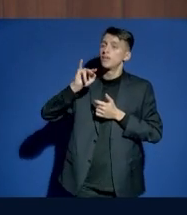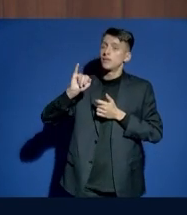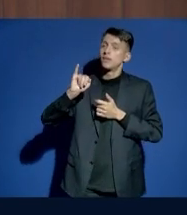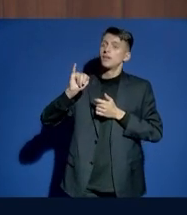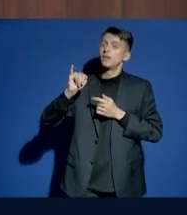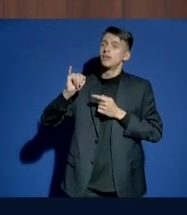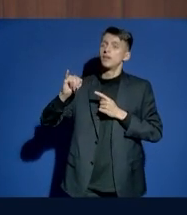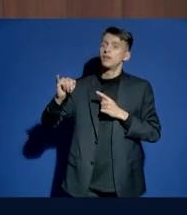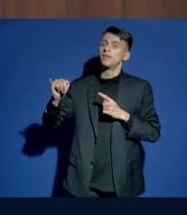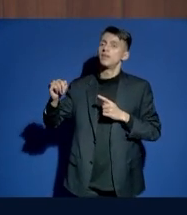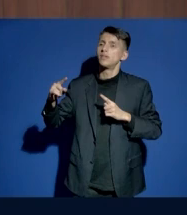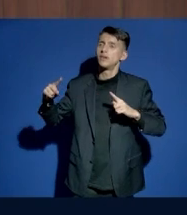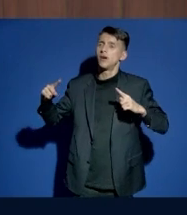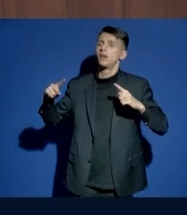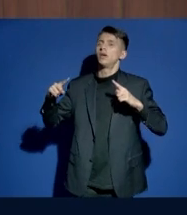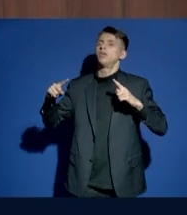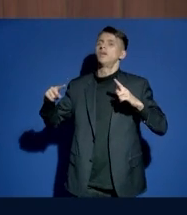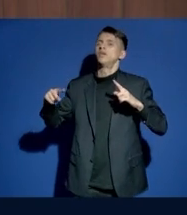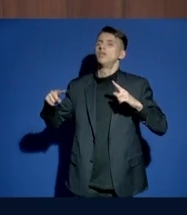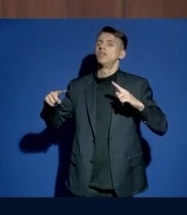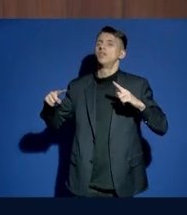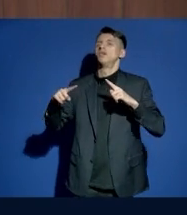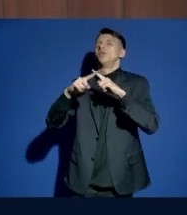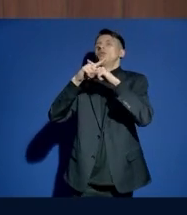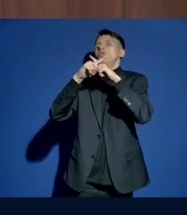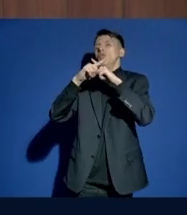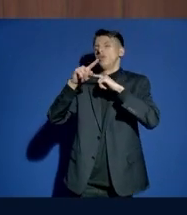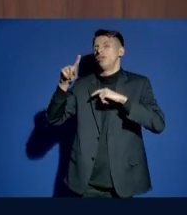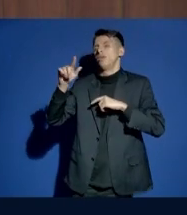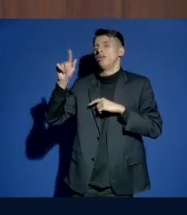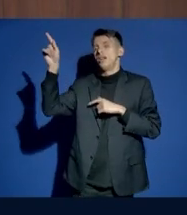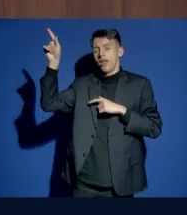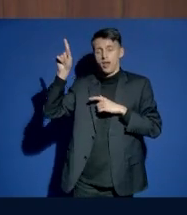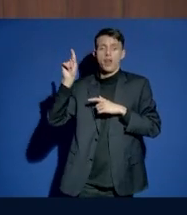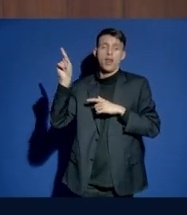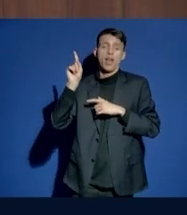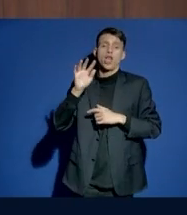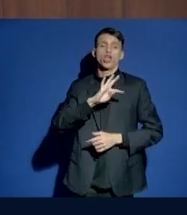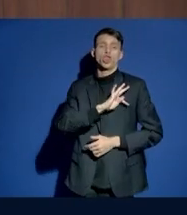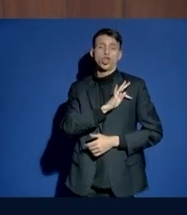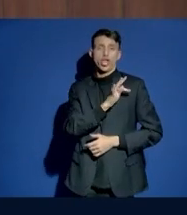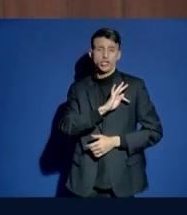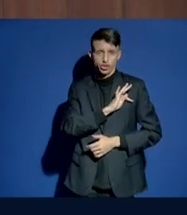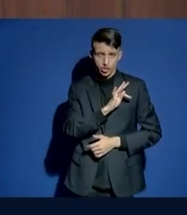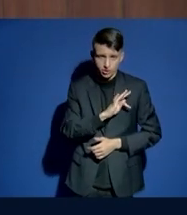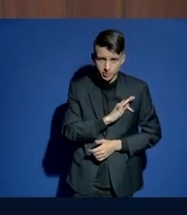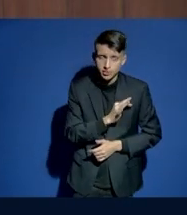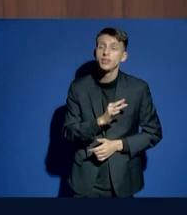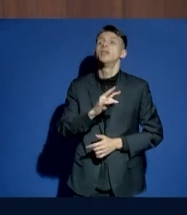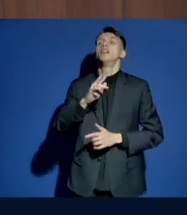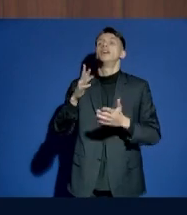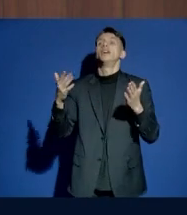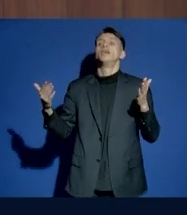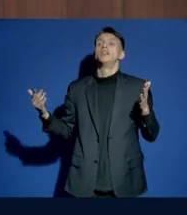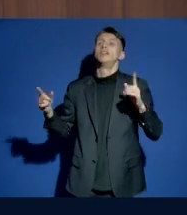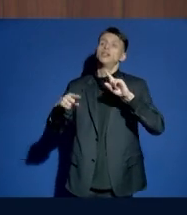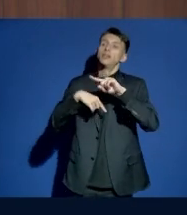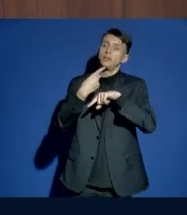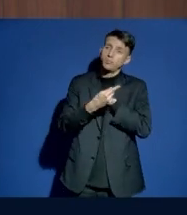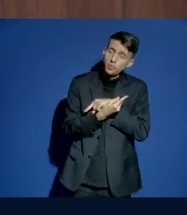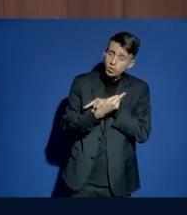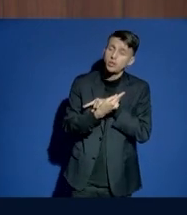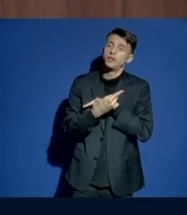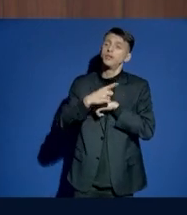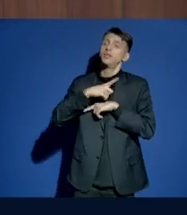em Figueirópolis Se não me engano lá em Tocantins depois descia até Mara Rosa e depois ia para